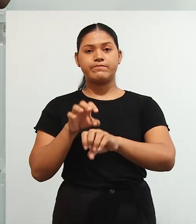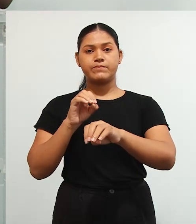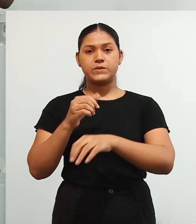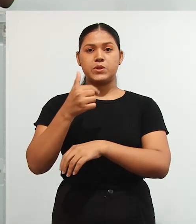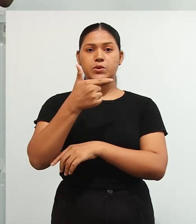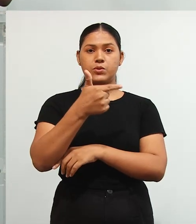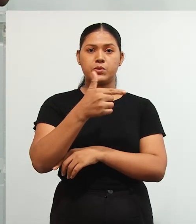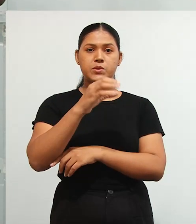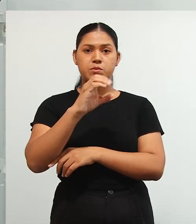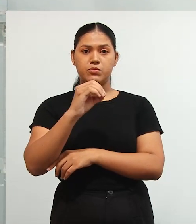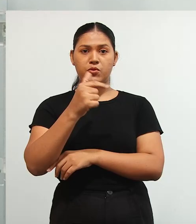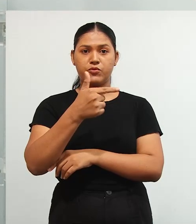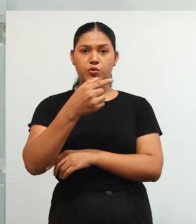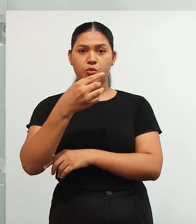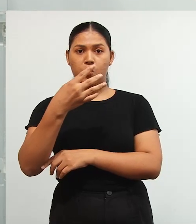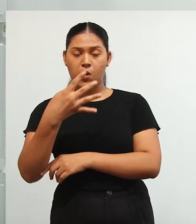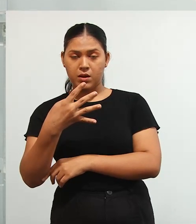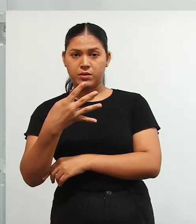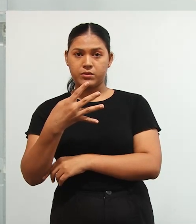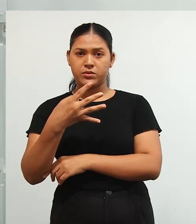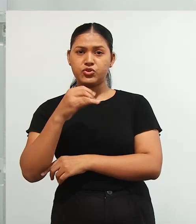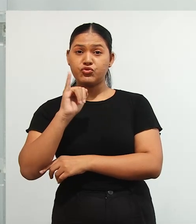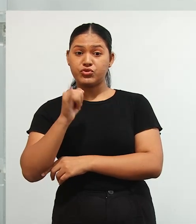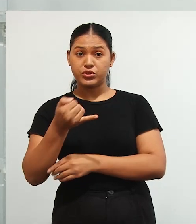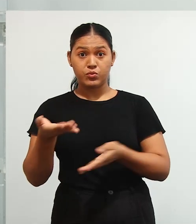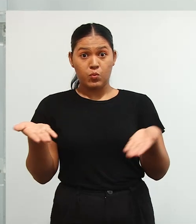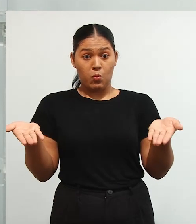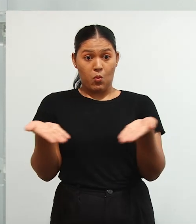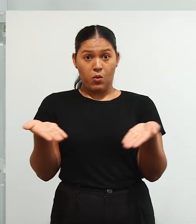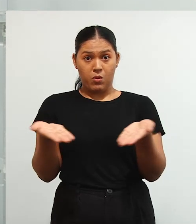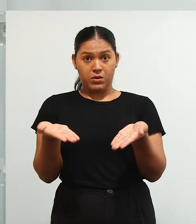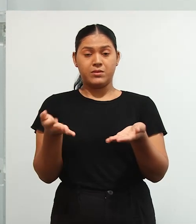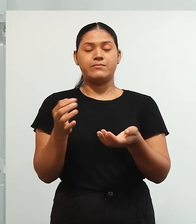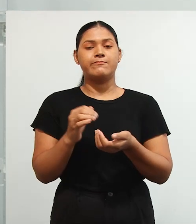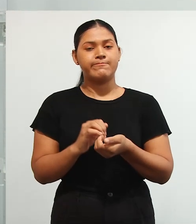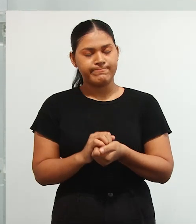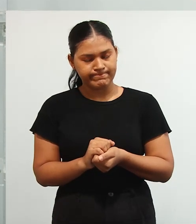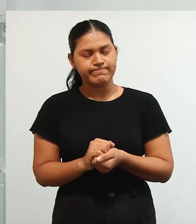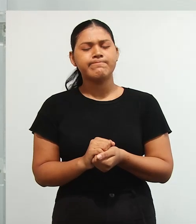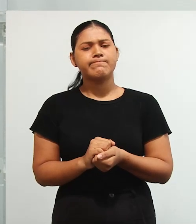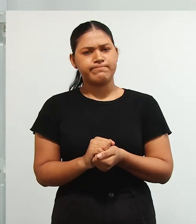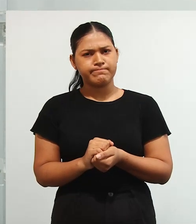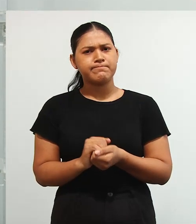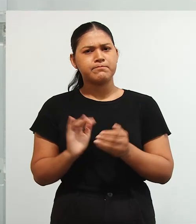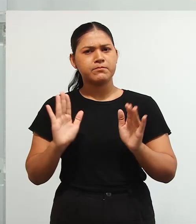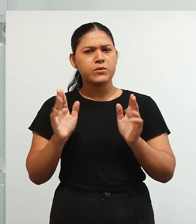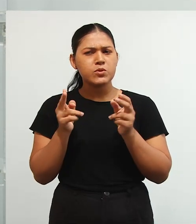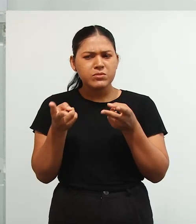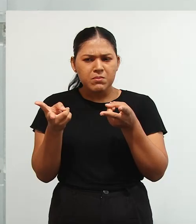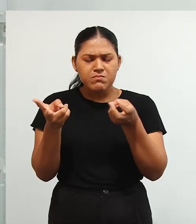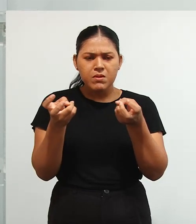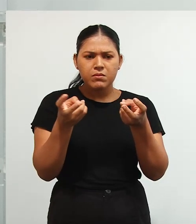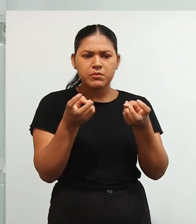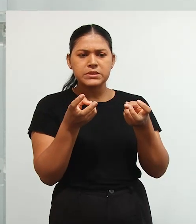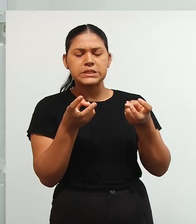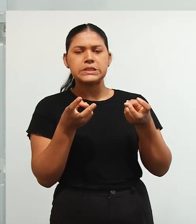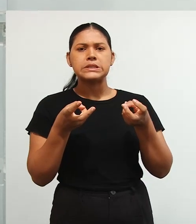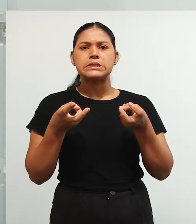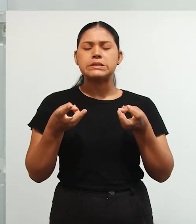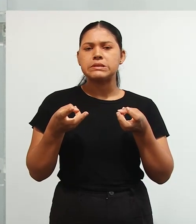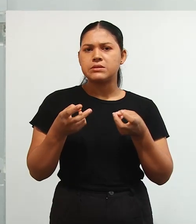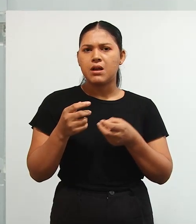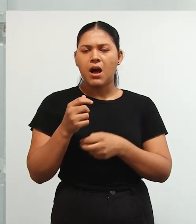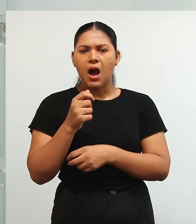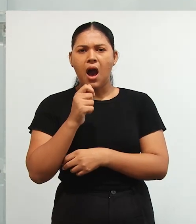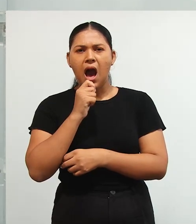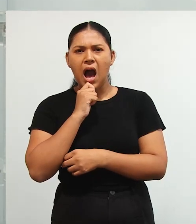do finalzinho de janeiro, fevereiro de 2024. Né? Isso vai revelando que, para além do